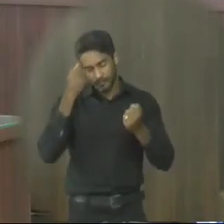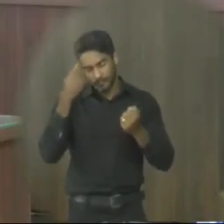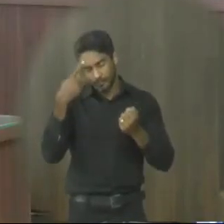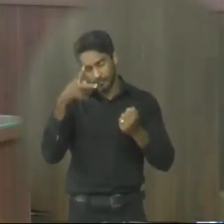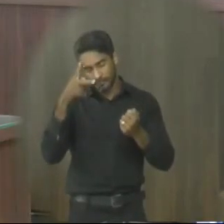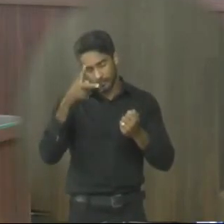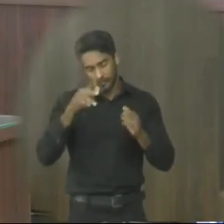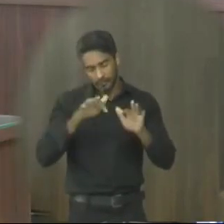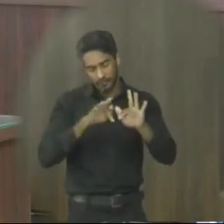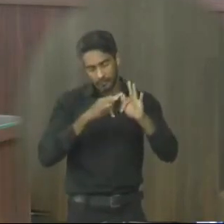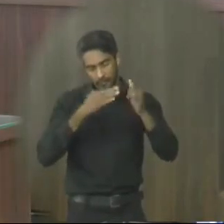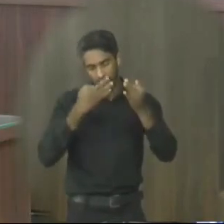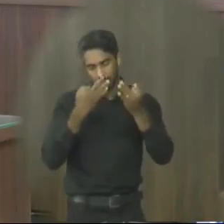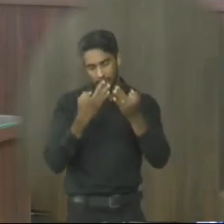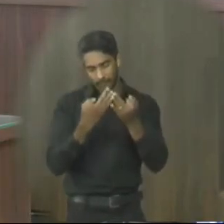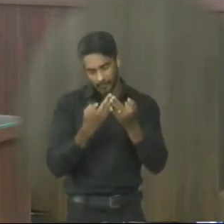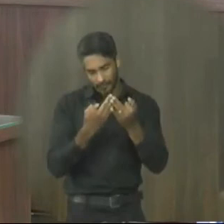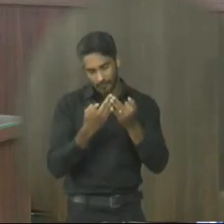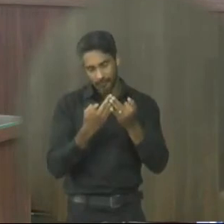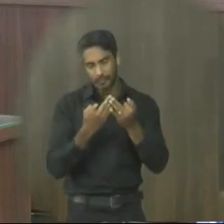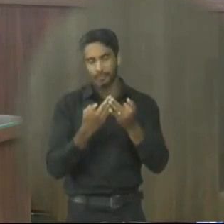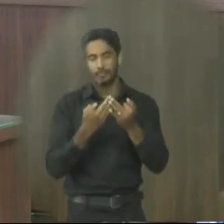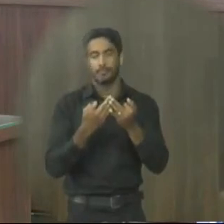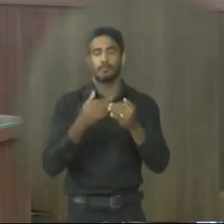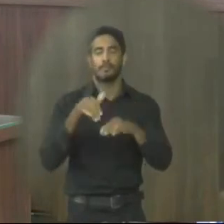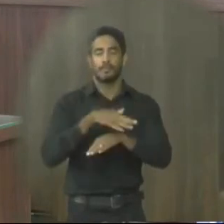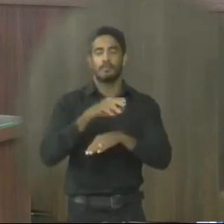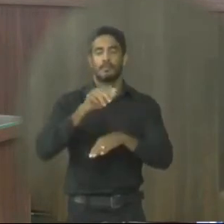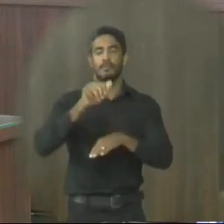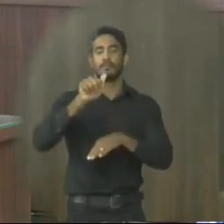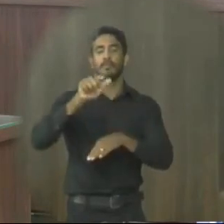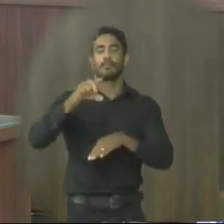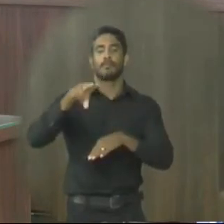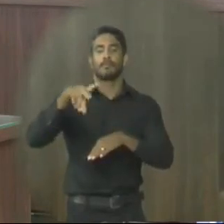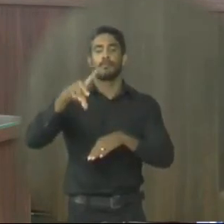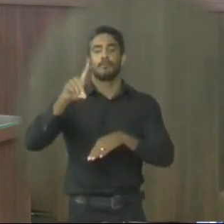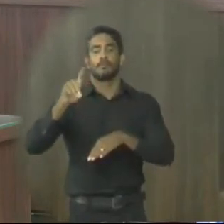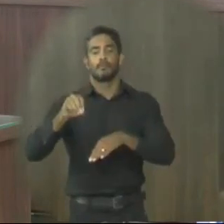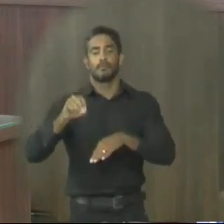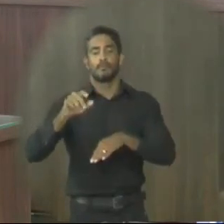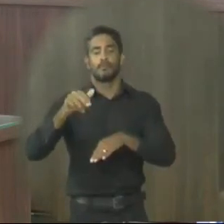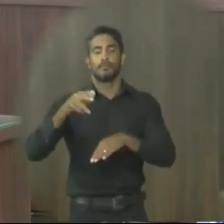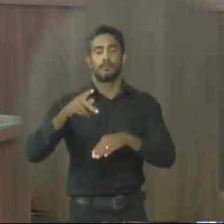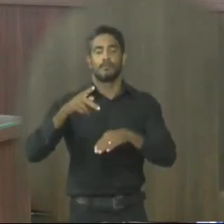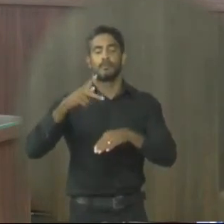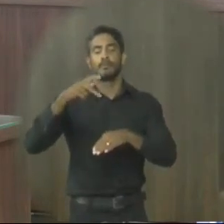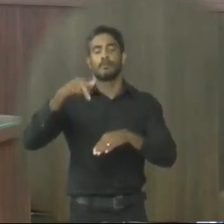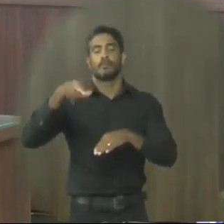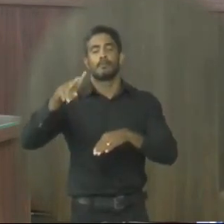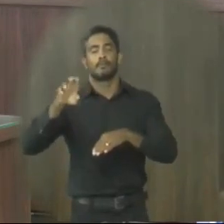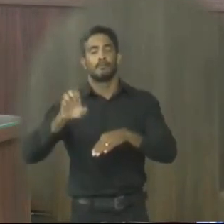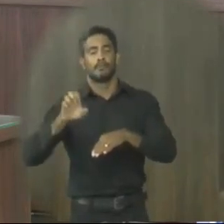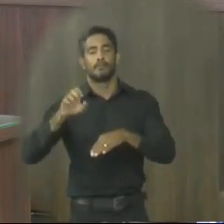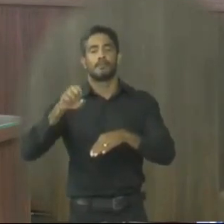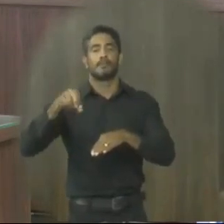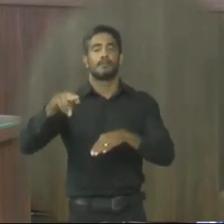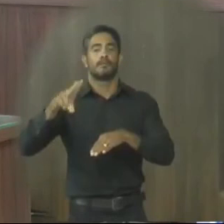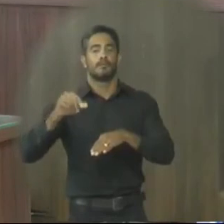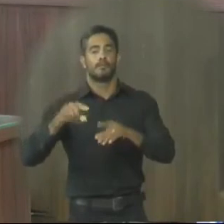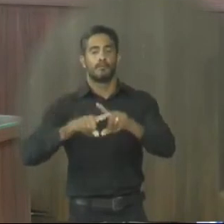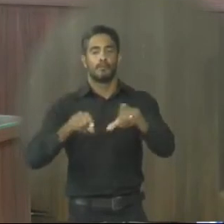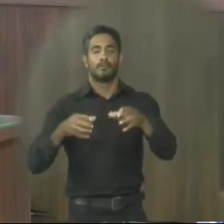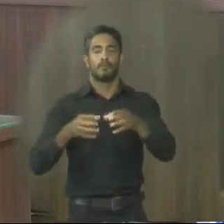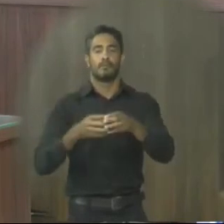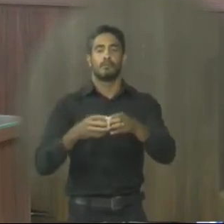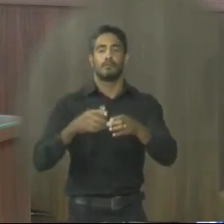família lutada, esteja na rua Oswaldo Aranha, 70, Padre Eustáquio. Sala de sessões, 21 de